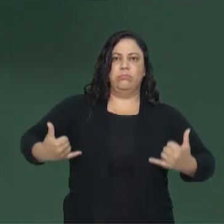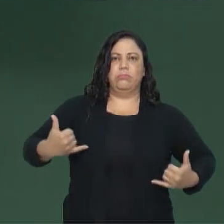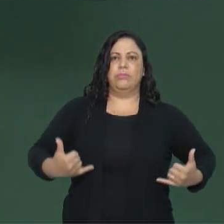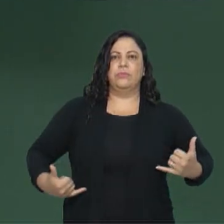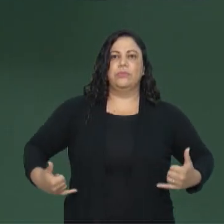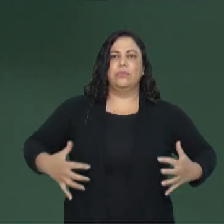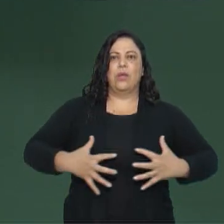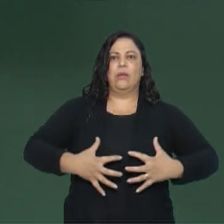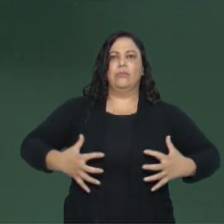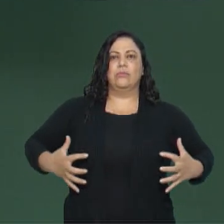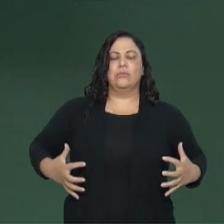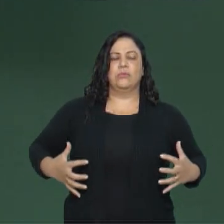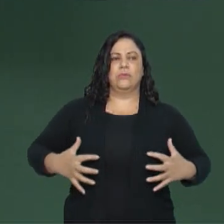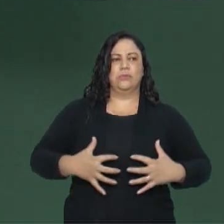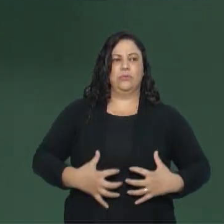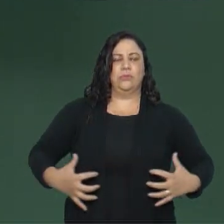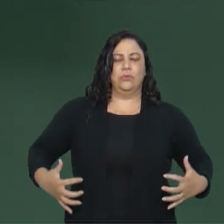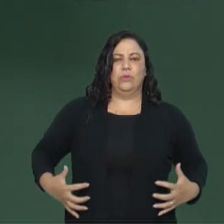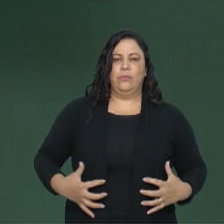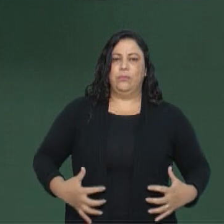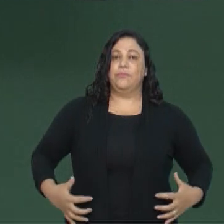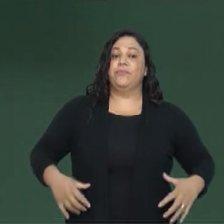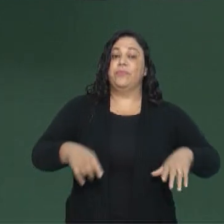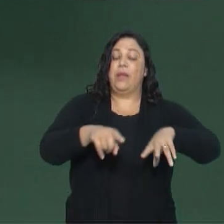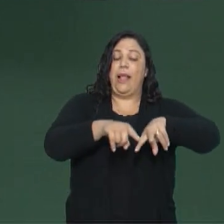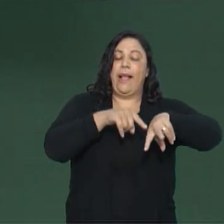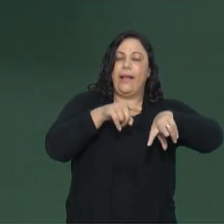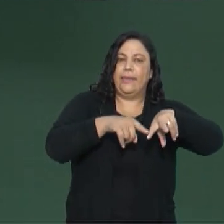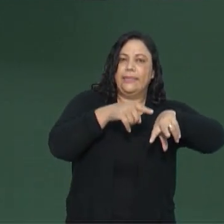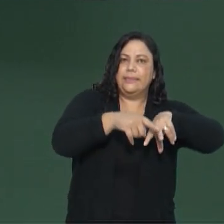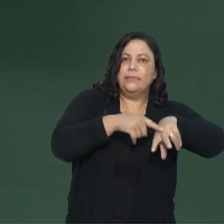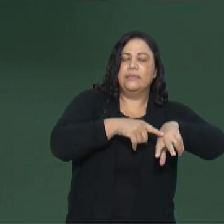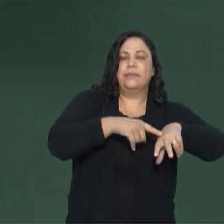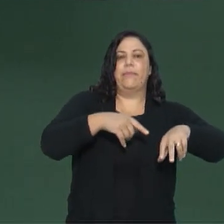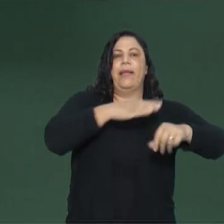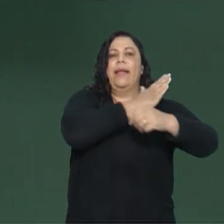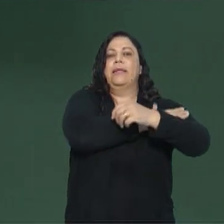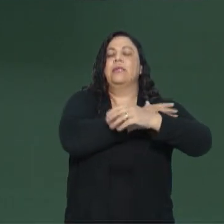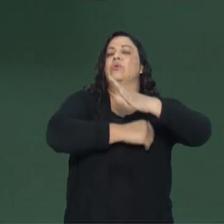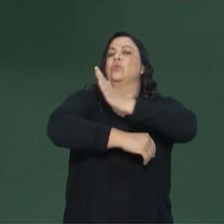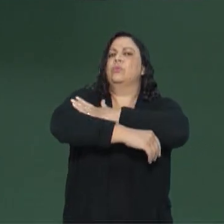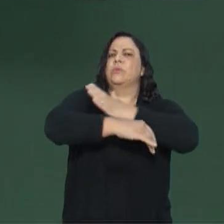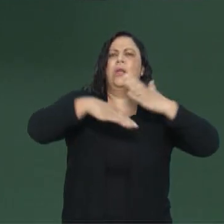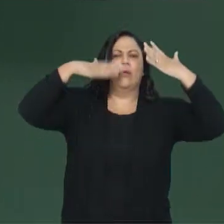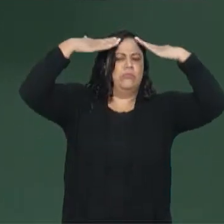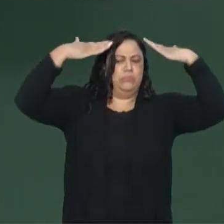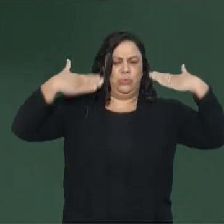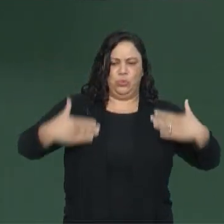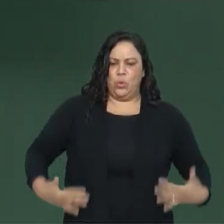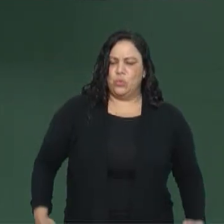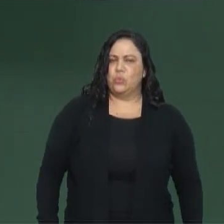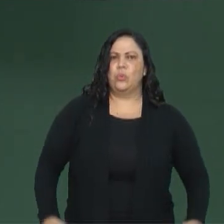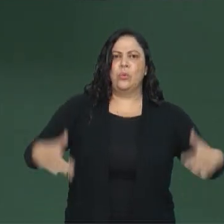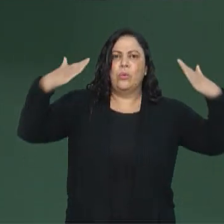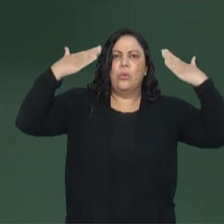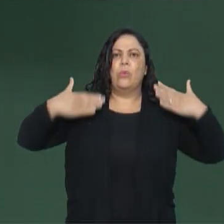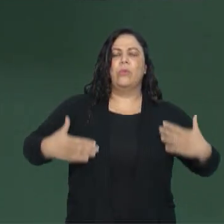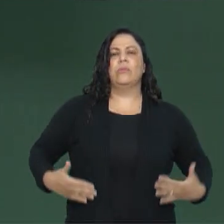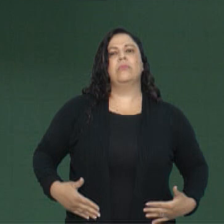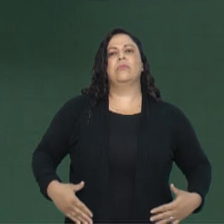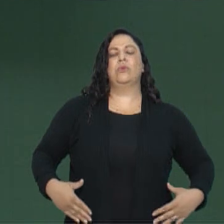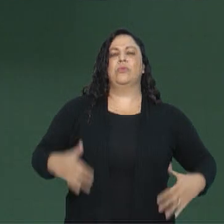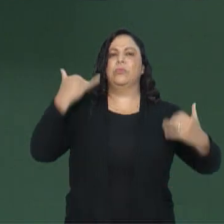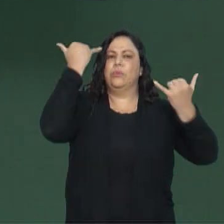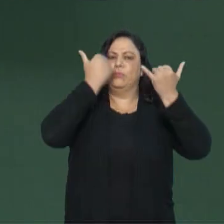os braços, os membros inferiores, as pernas. Perceba que ele está no nosso corpo todo, mandando essas